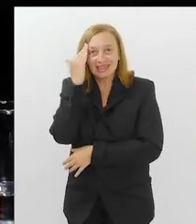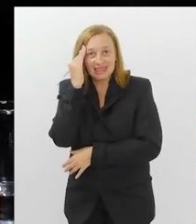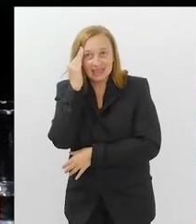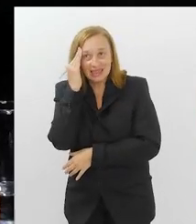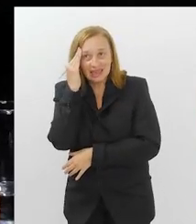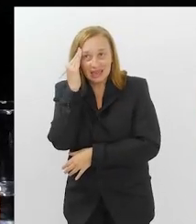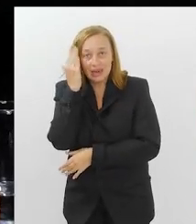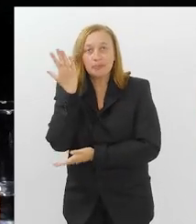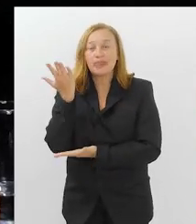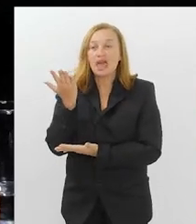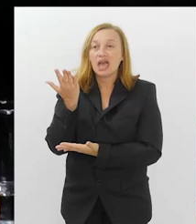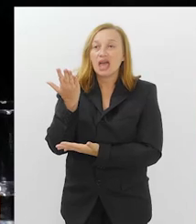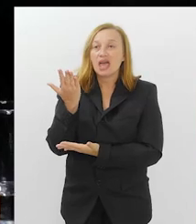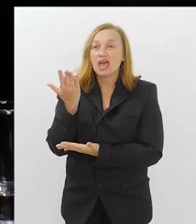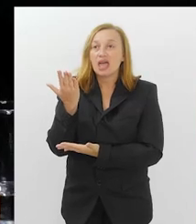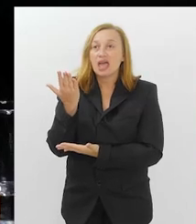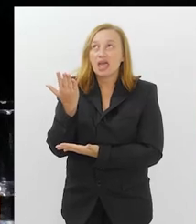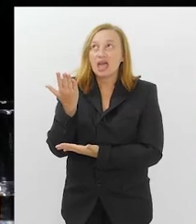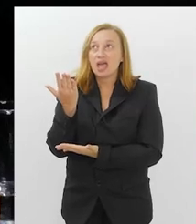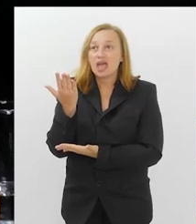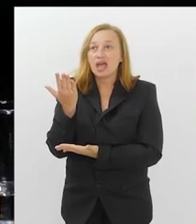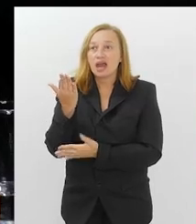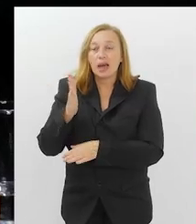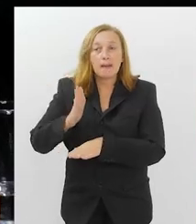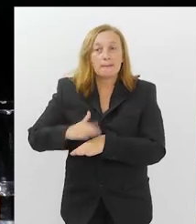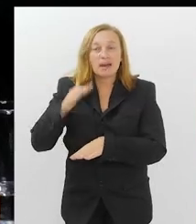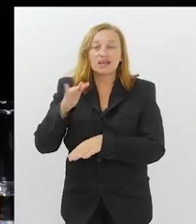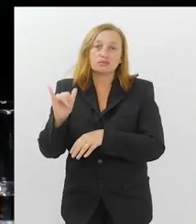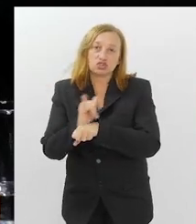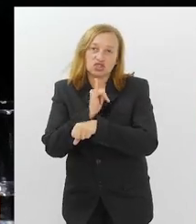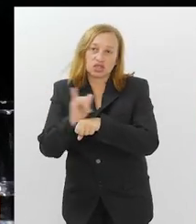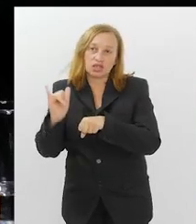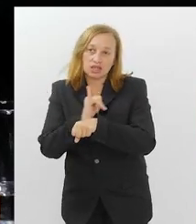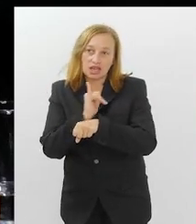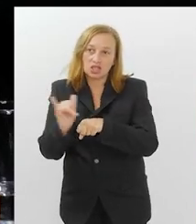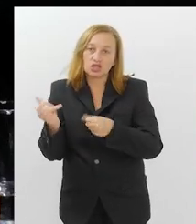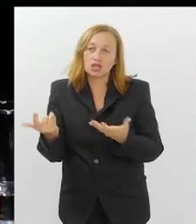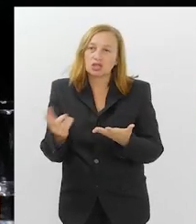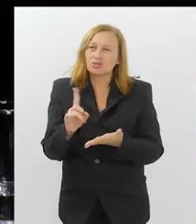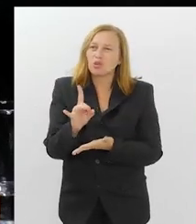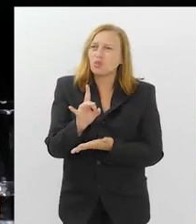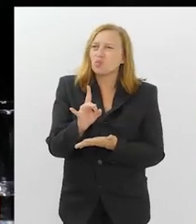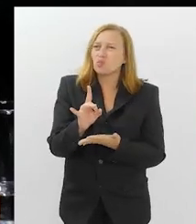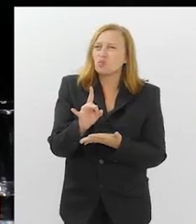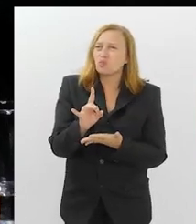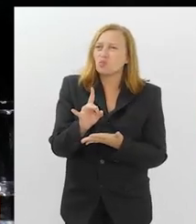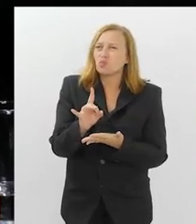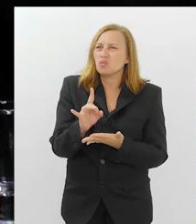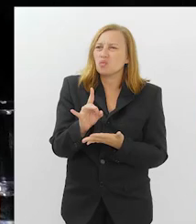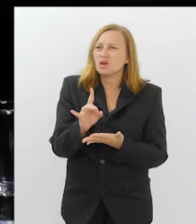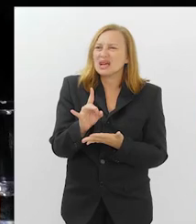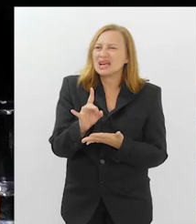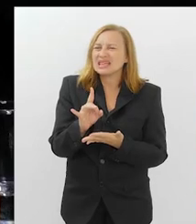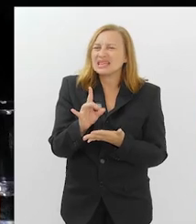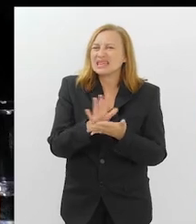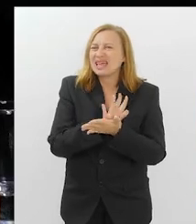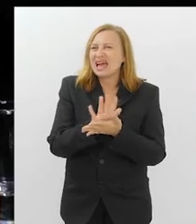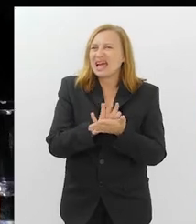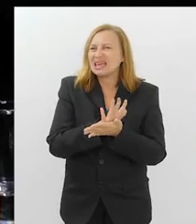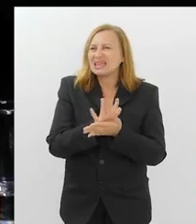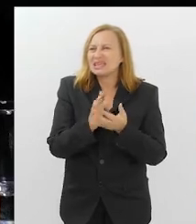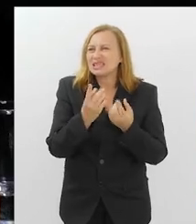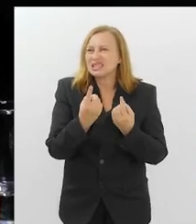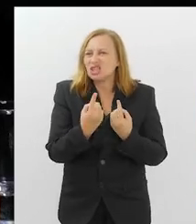entender, os nossos pares entenderem que era mais um mecanismo, não nada